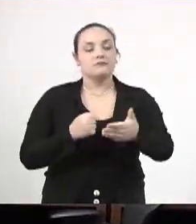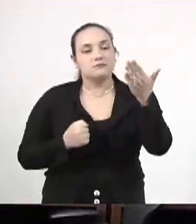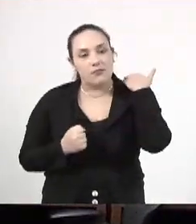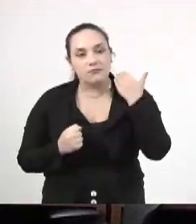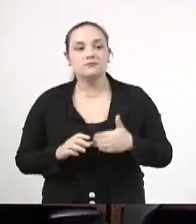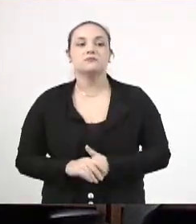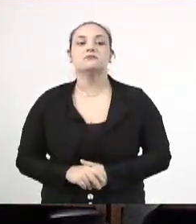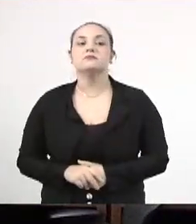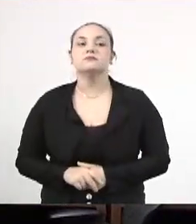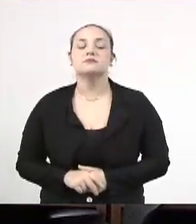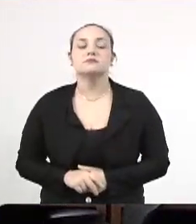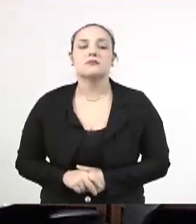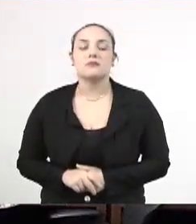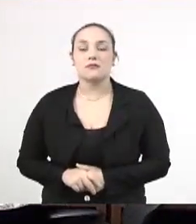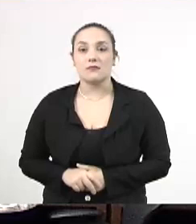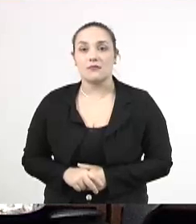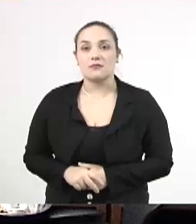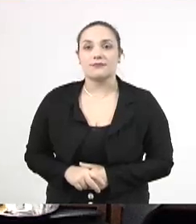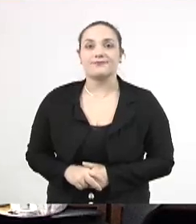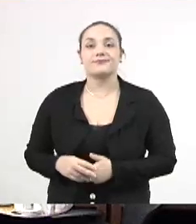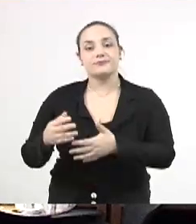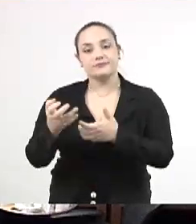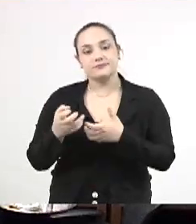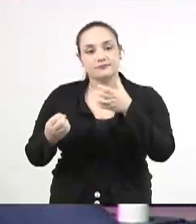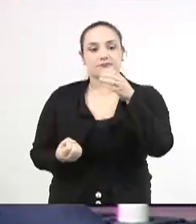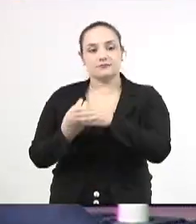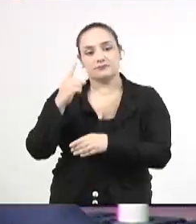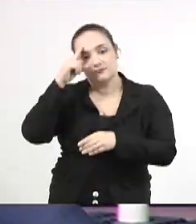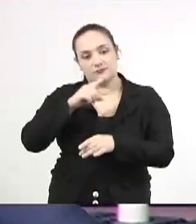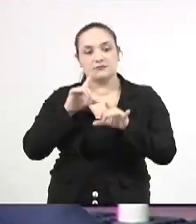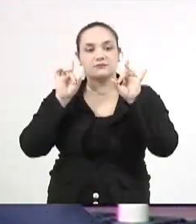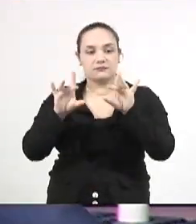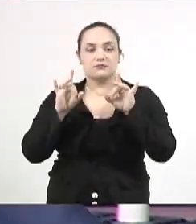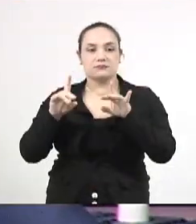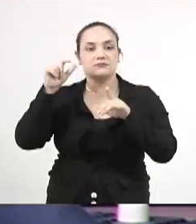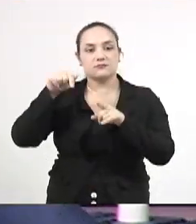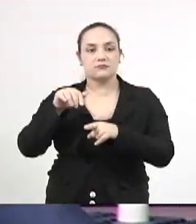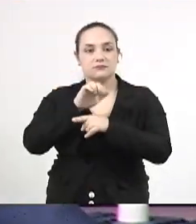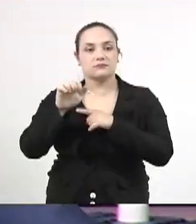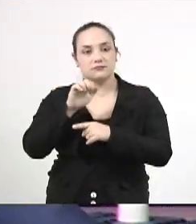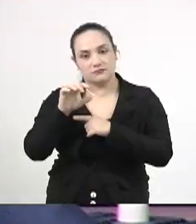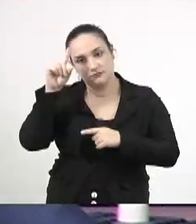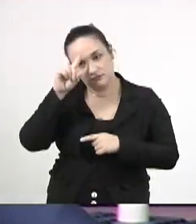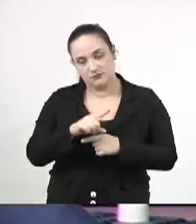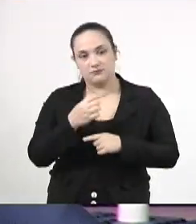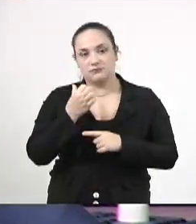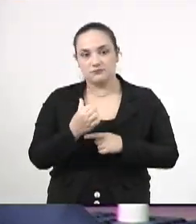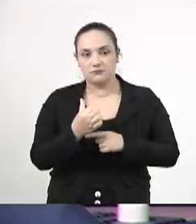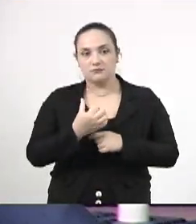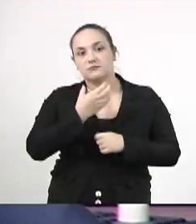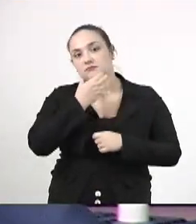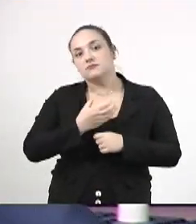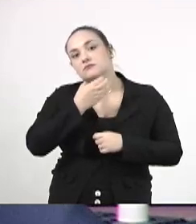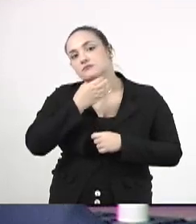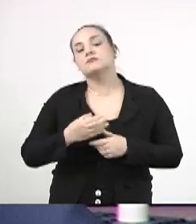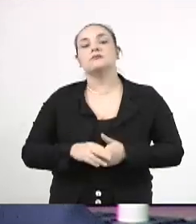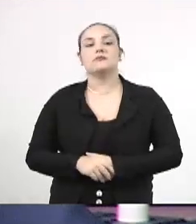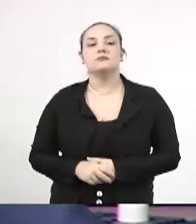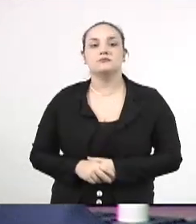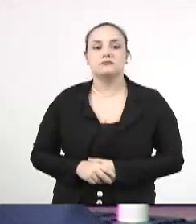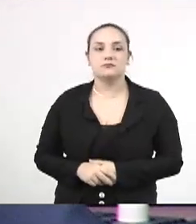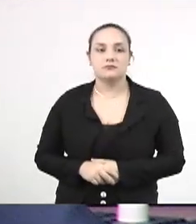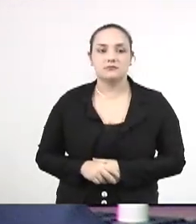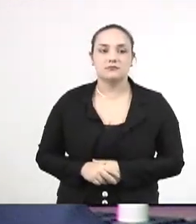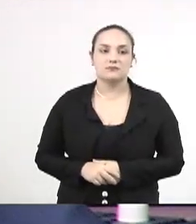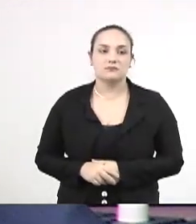visa instituir no calendário oficial do nosso Estado, no dia 6 de dezembro, o